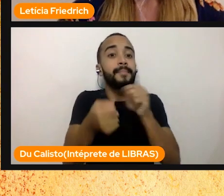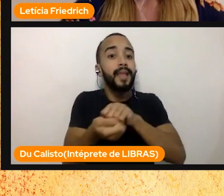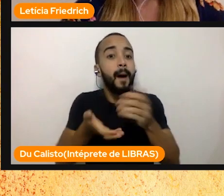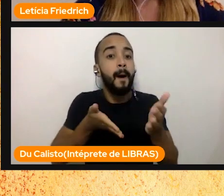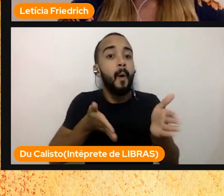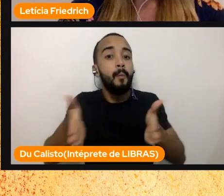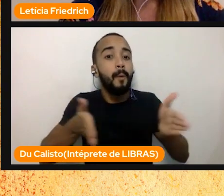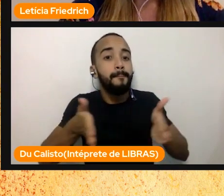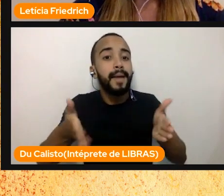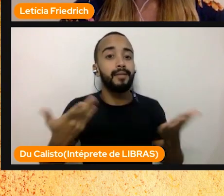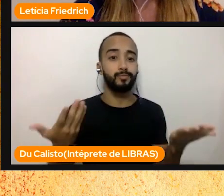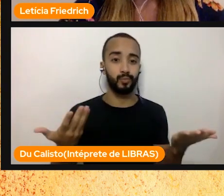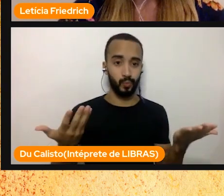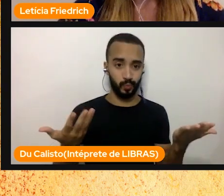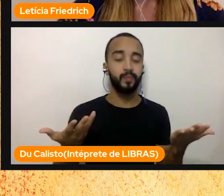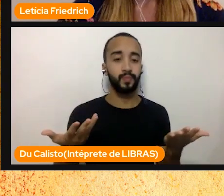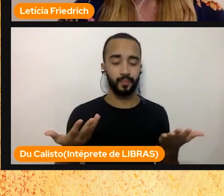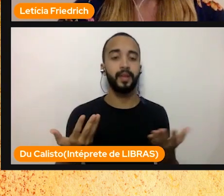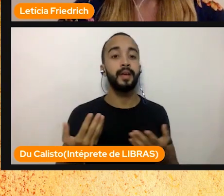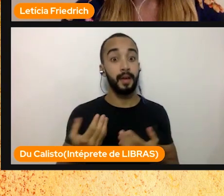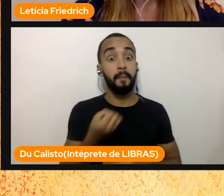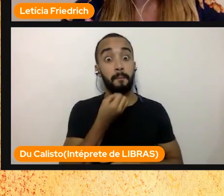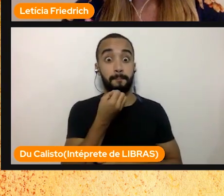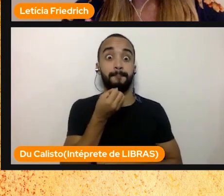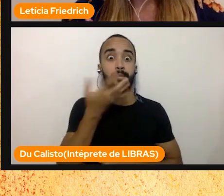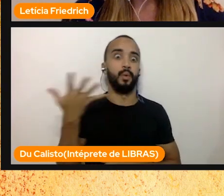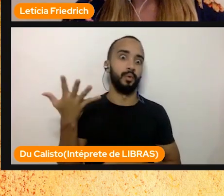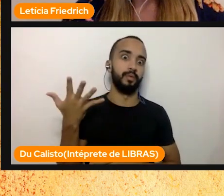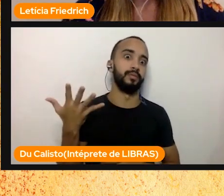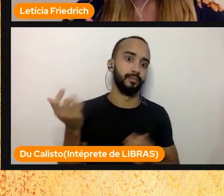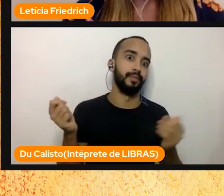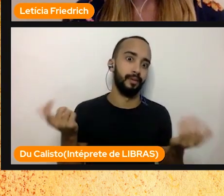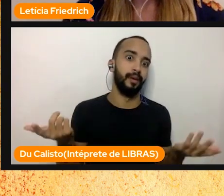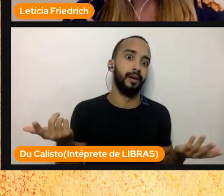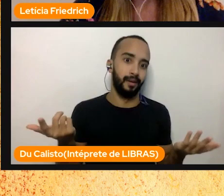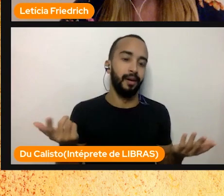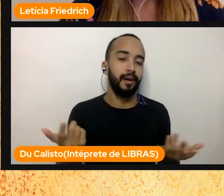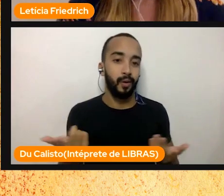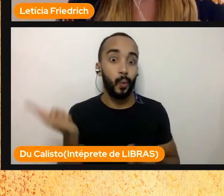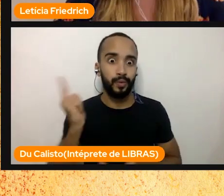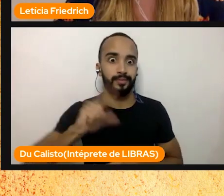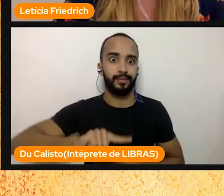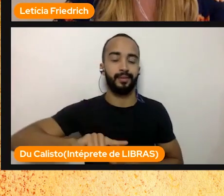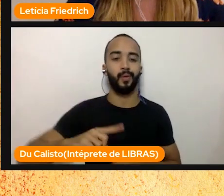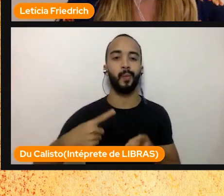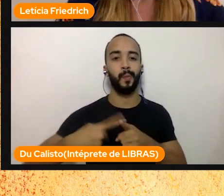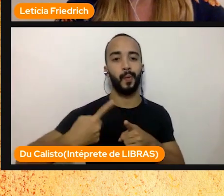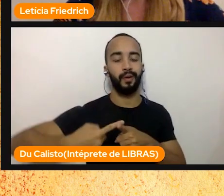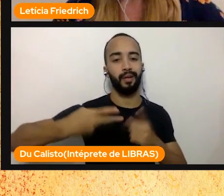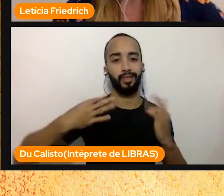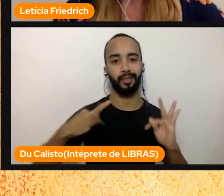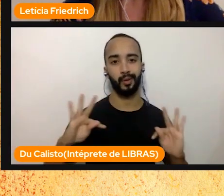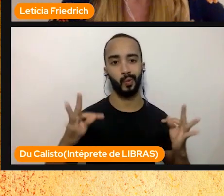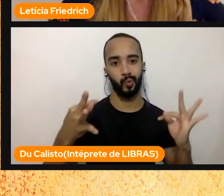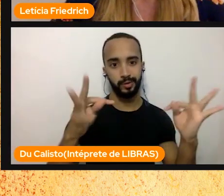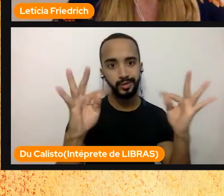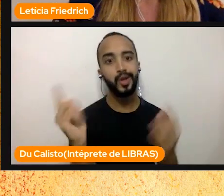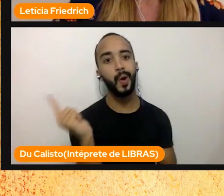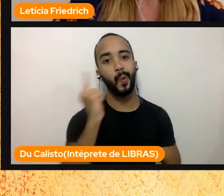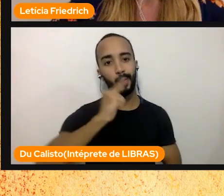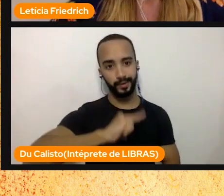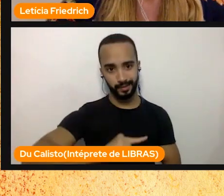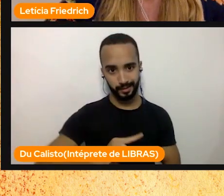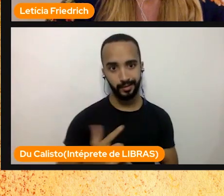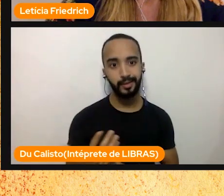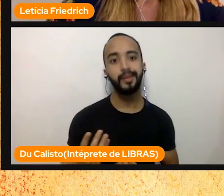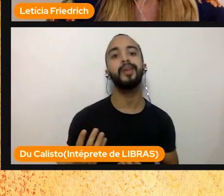Que bom que isso foi possível, né? Também eu acho, claro, hoje, né, a gente tem toda essa tecnologia que nos permite também se estruturar dessa forma,